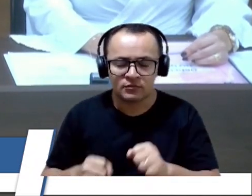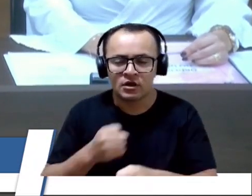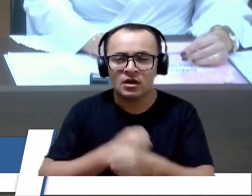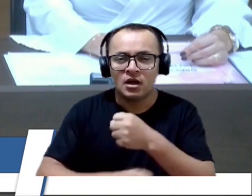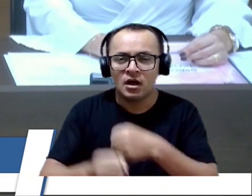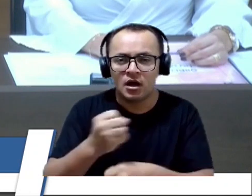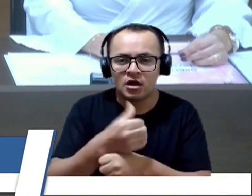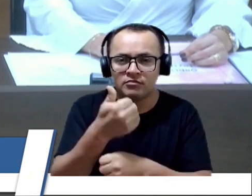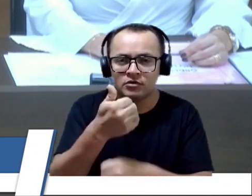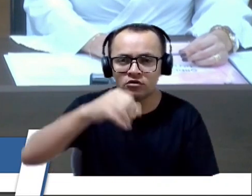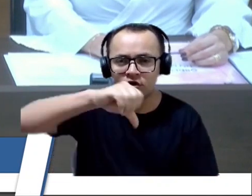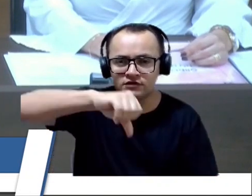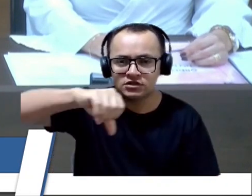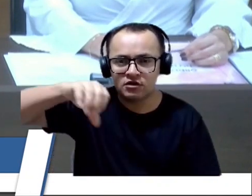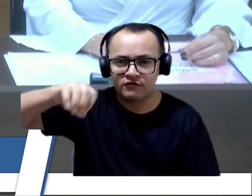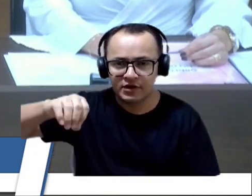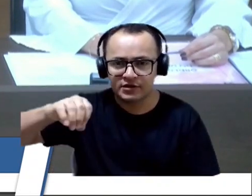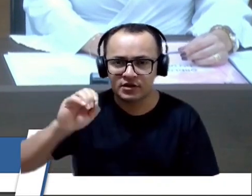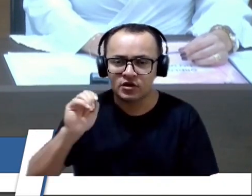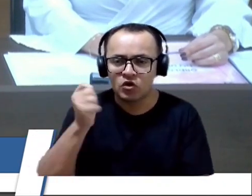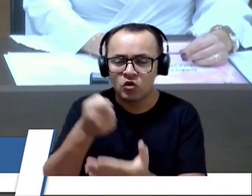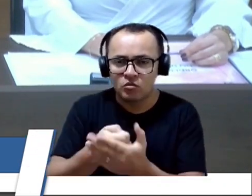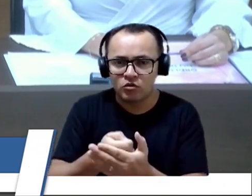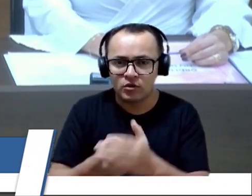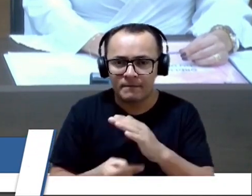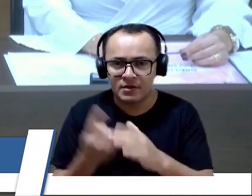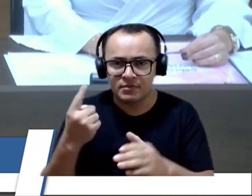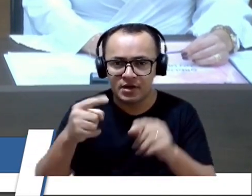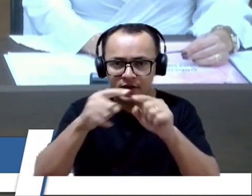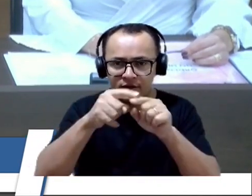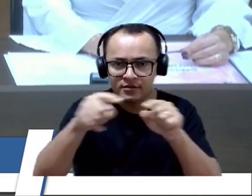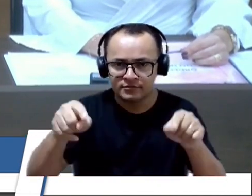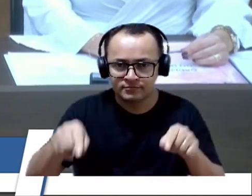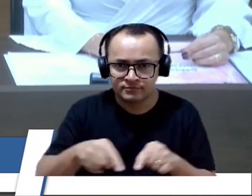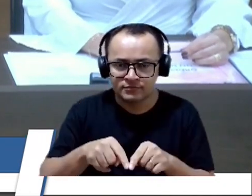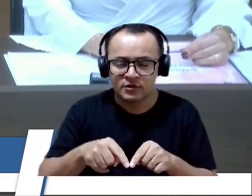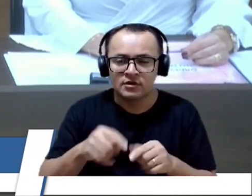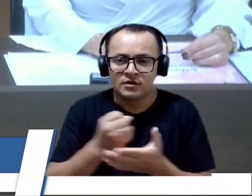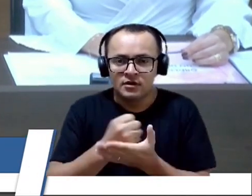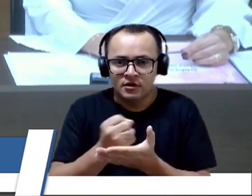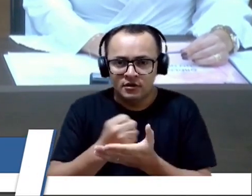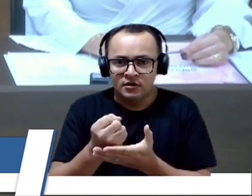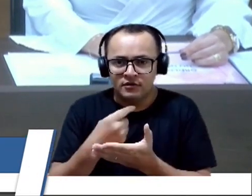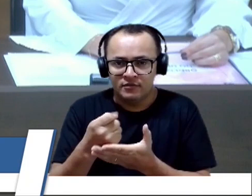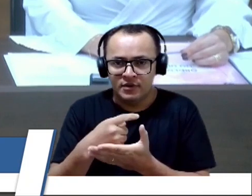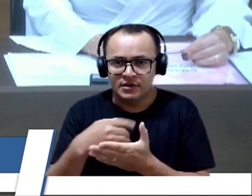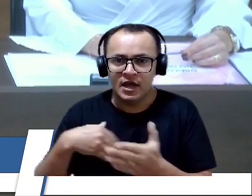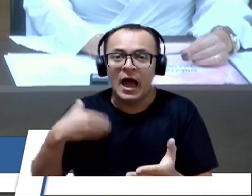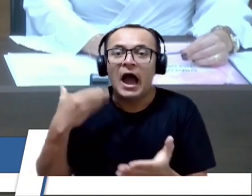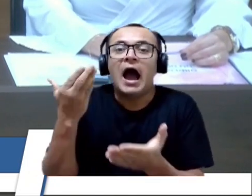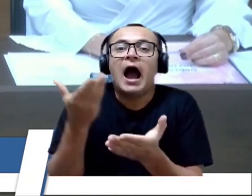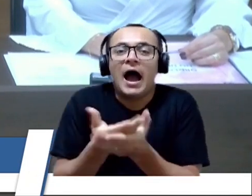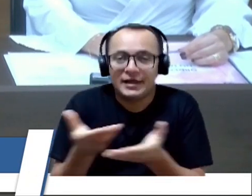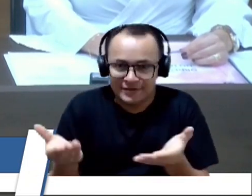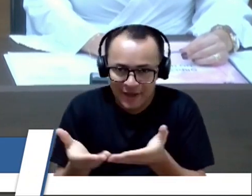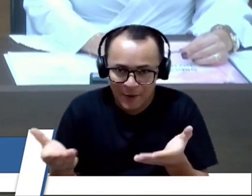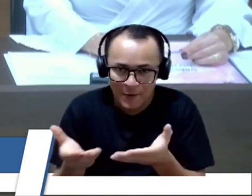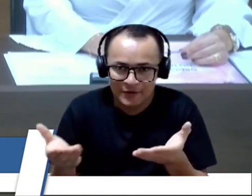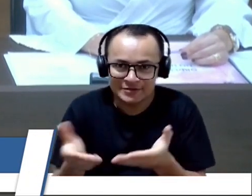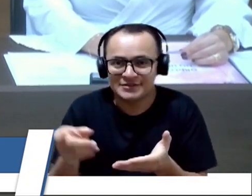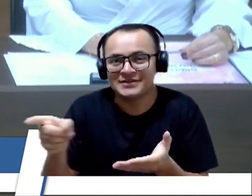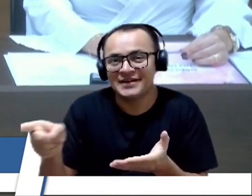sua primeira farmácia, junto ao seu irmão, onde até hoje atua, a querida Franca